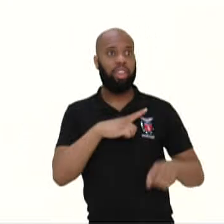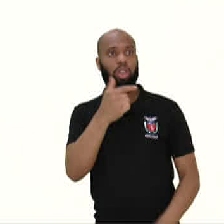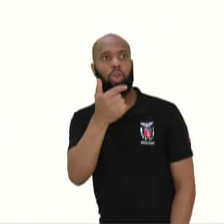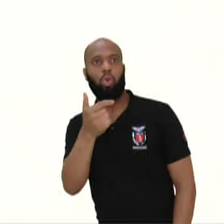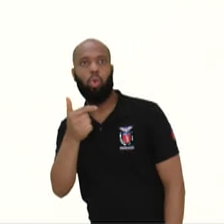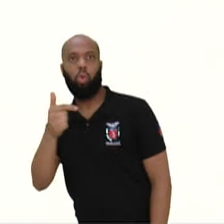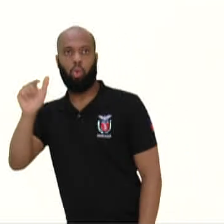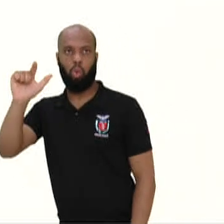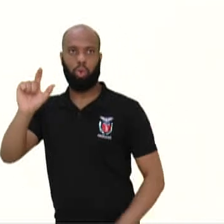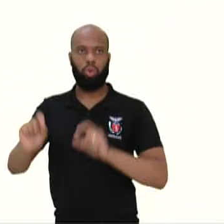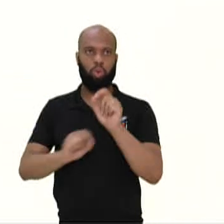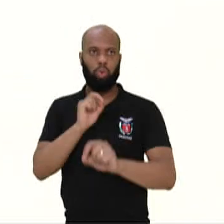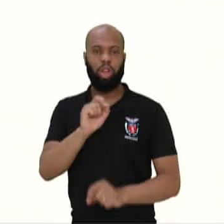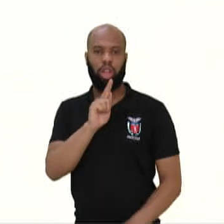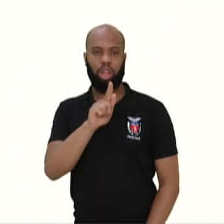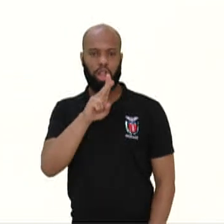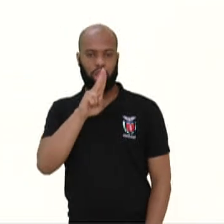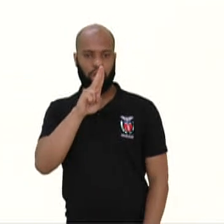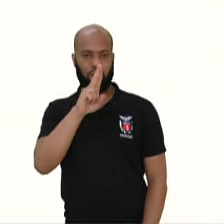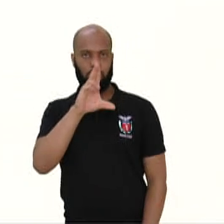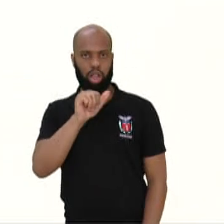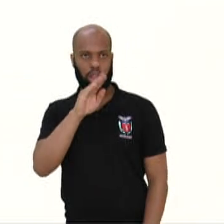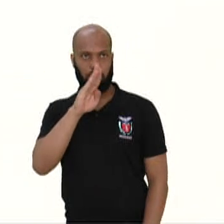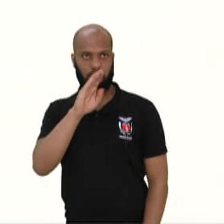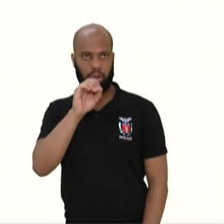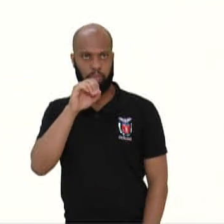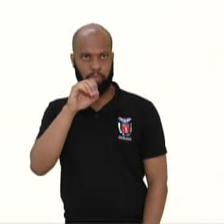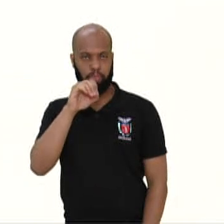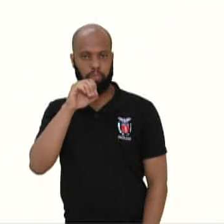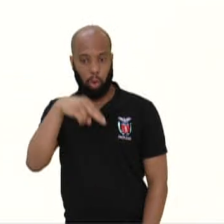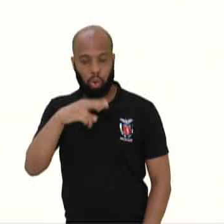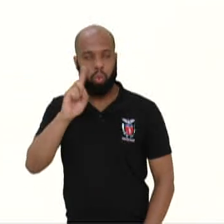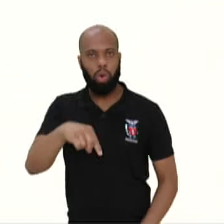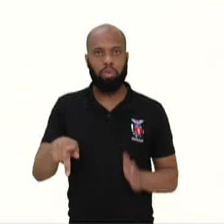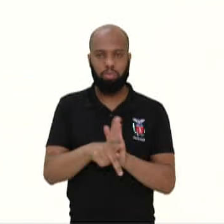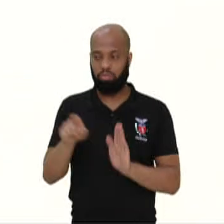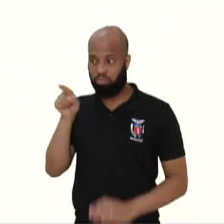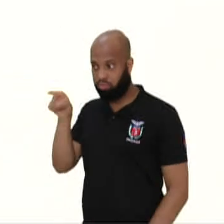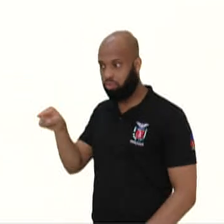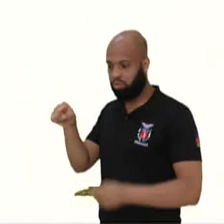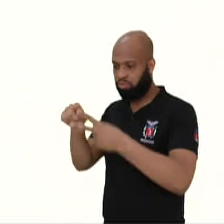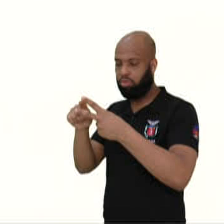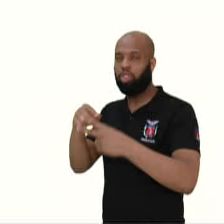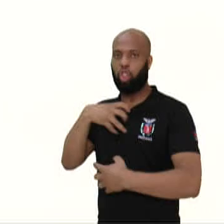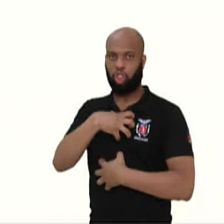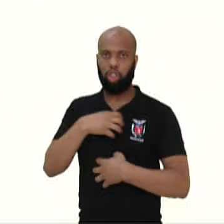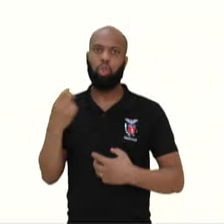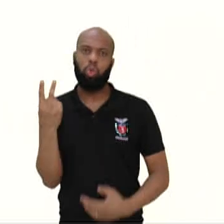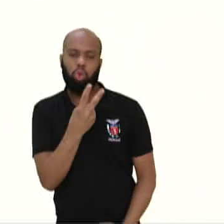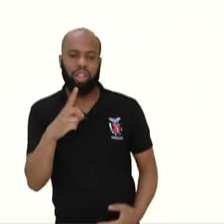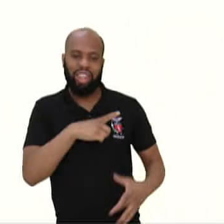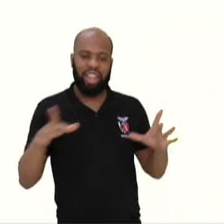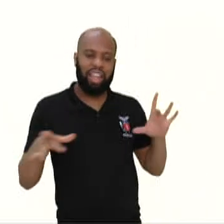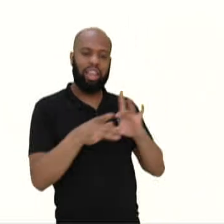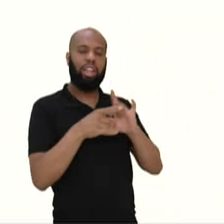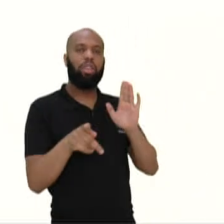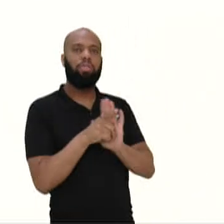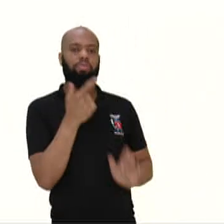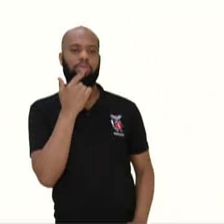a ação catabólica, e ambos são secretados em resposta ao nível de glicose sanguínea. Então, quando nós